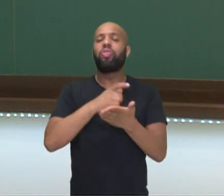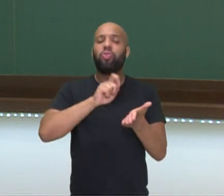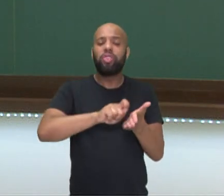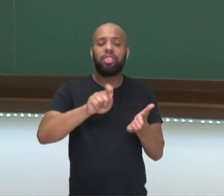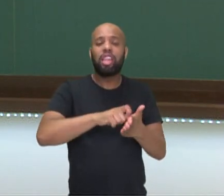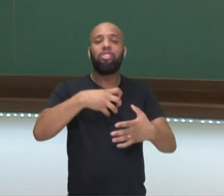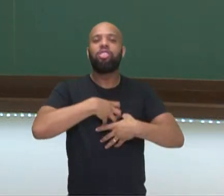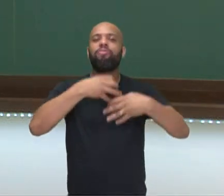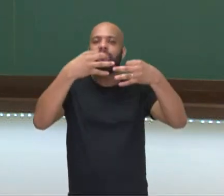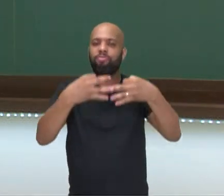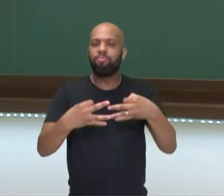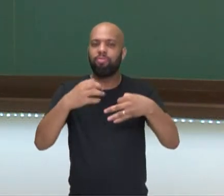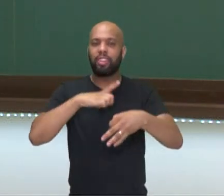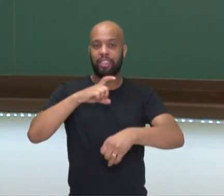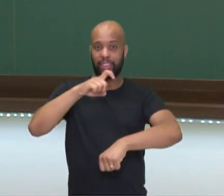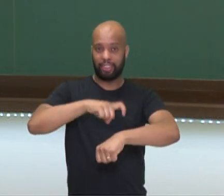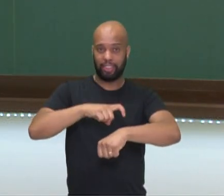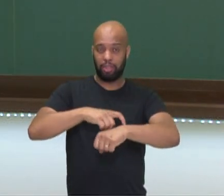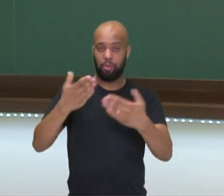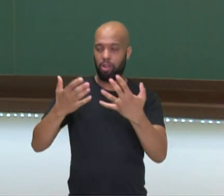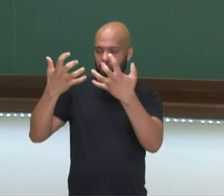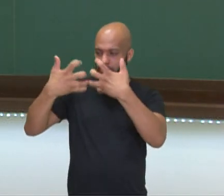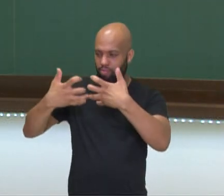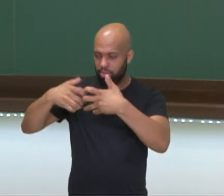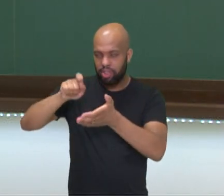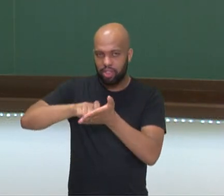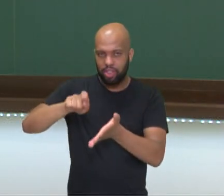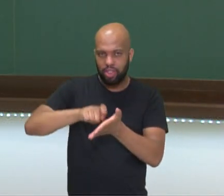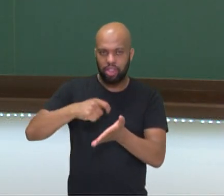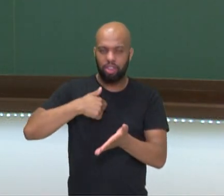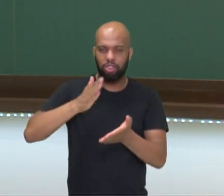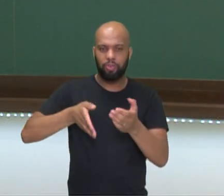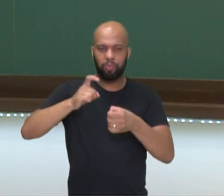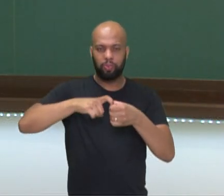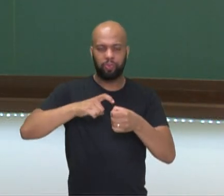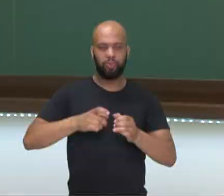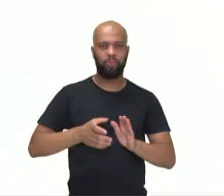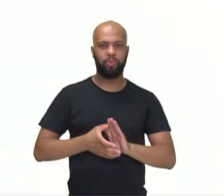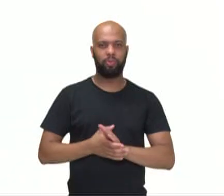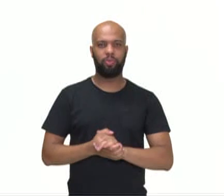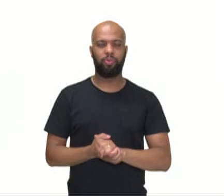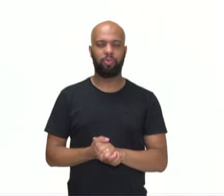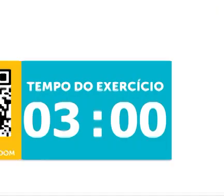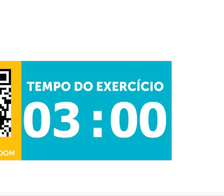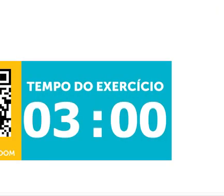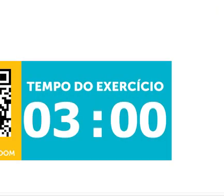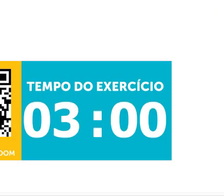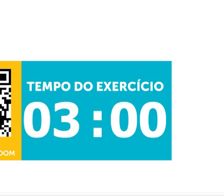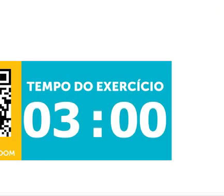de forma correta, ok? Vou dar um tempo para vocês responderem e a gente já volta.